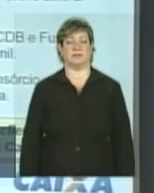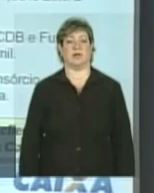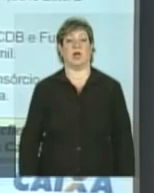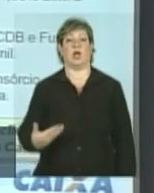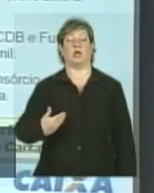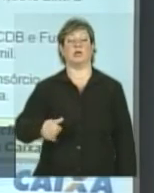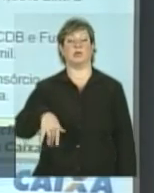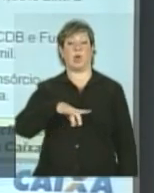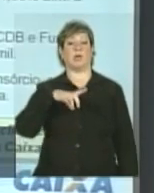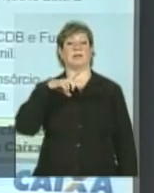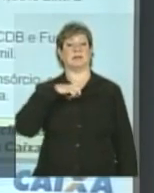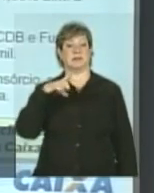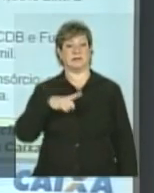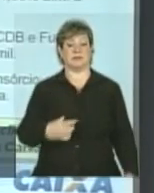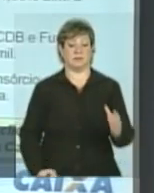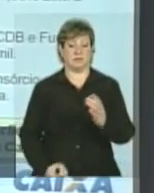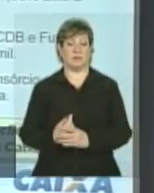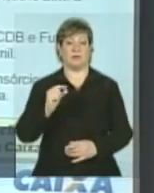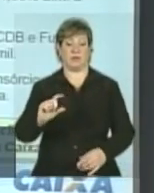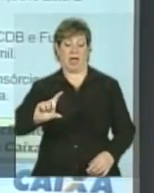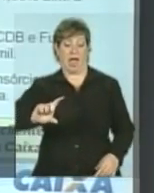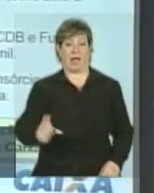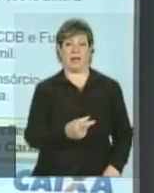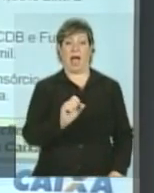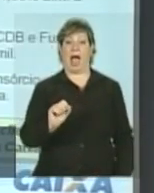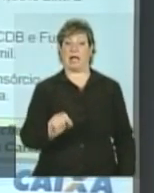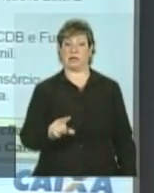nós estamos, portanto, lançando o